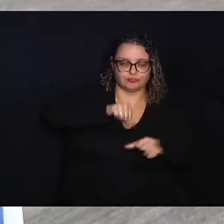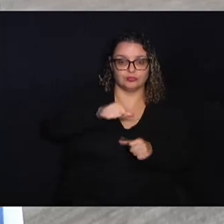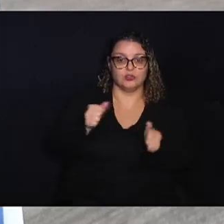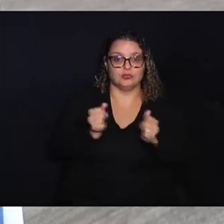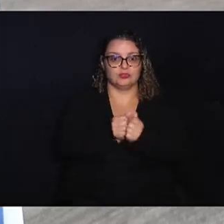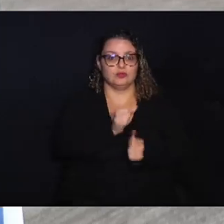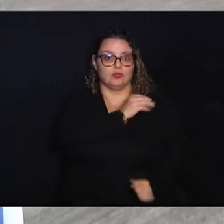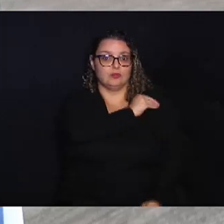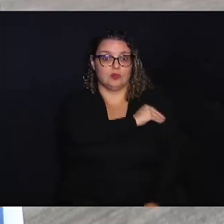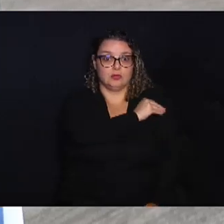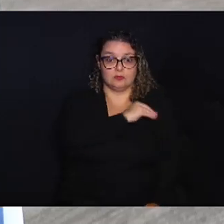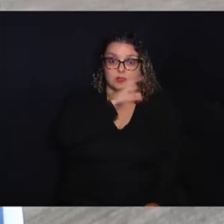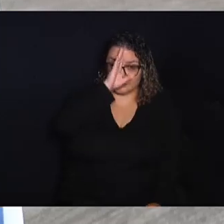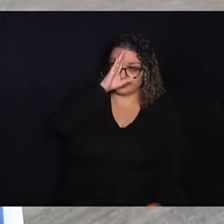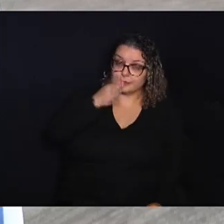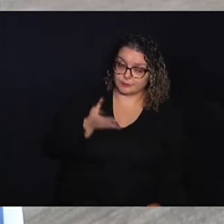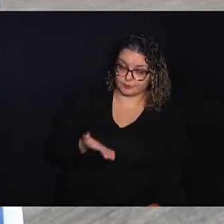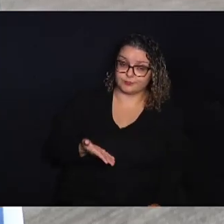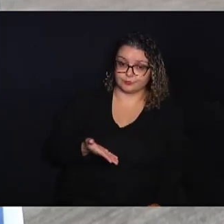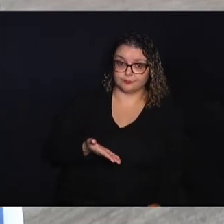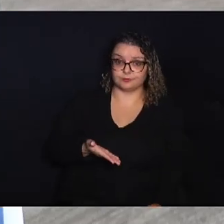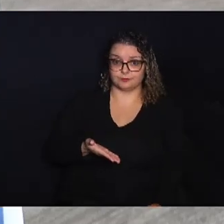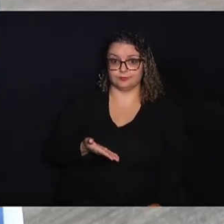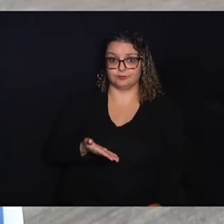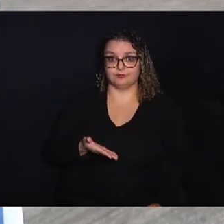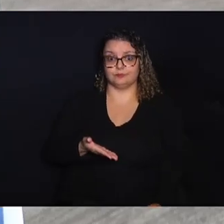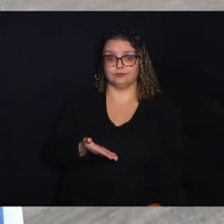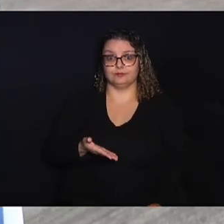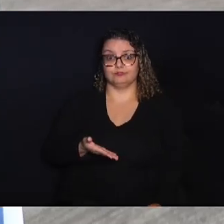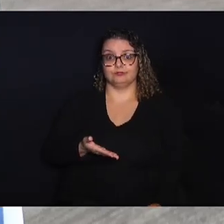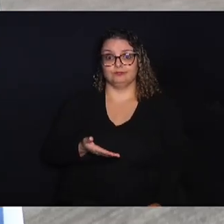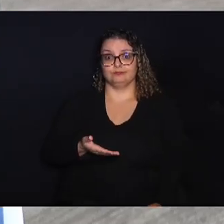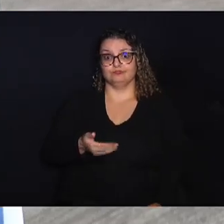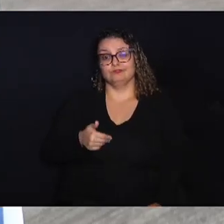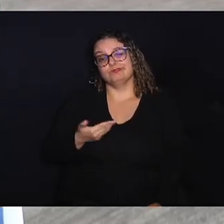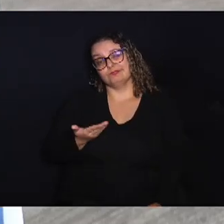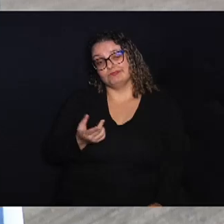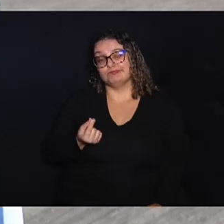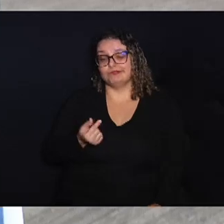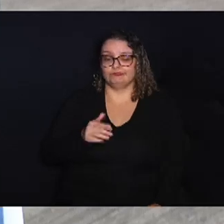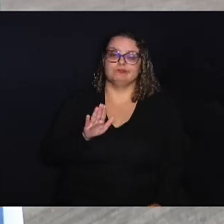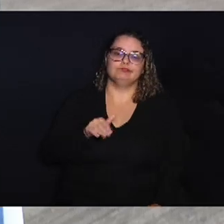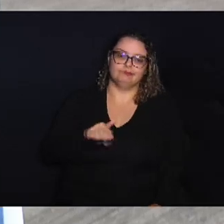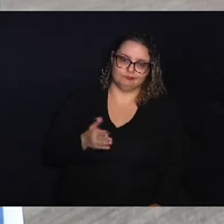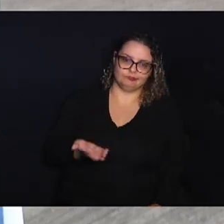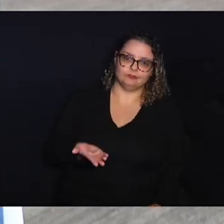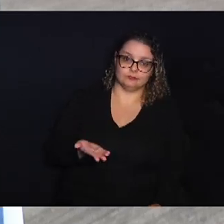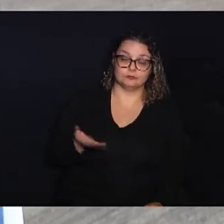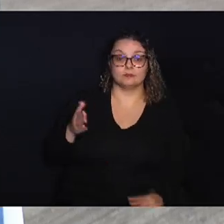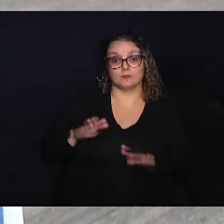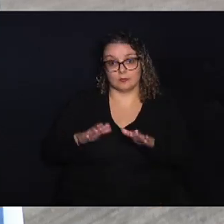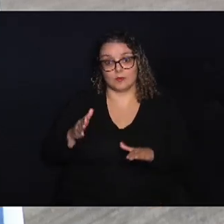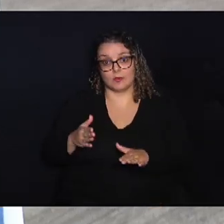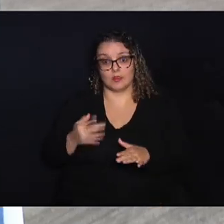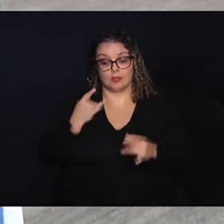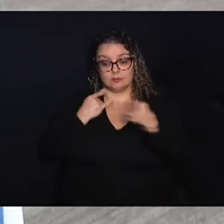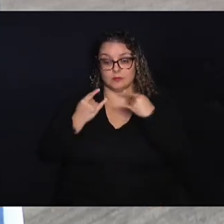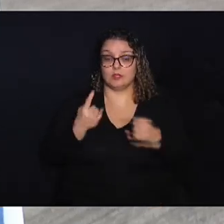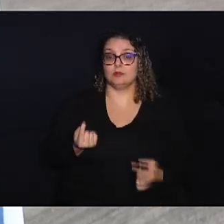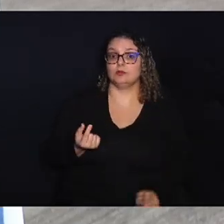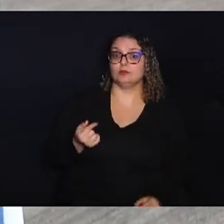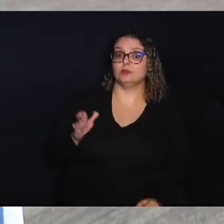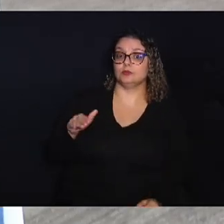álcool, principalmente, né? E para tornar mais barato, né? Então, às vezes, você é atraído pelo valor